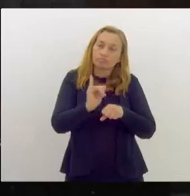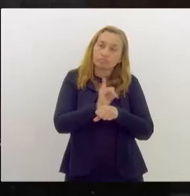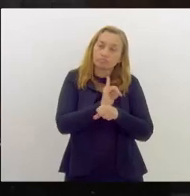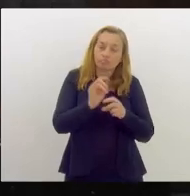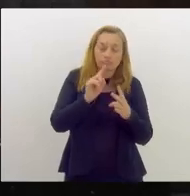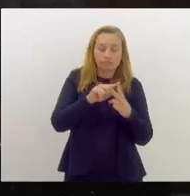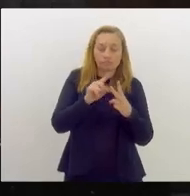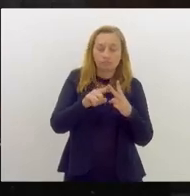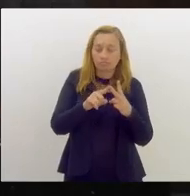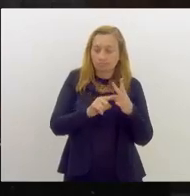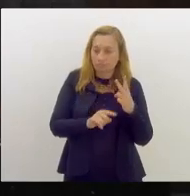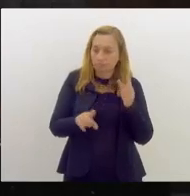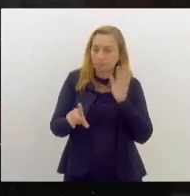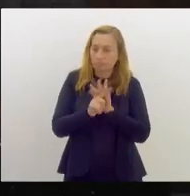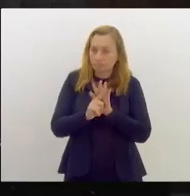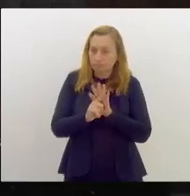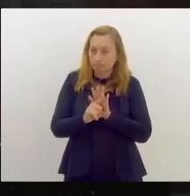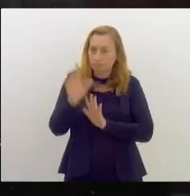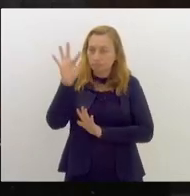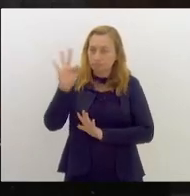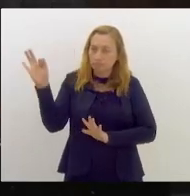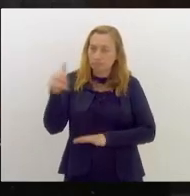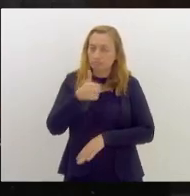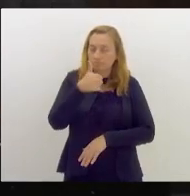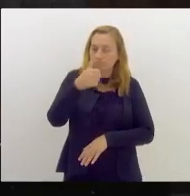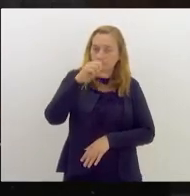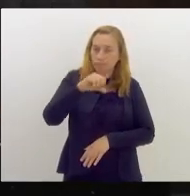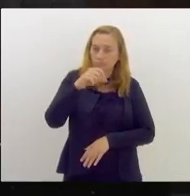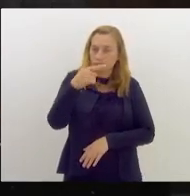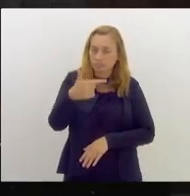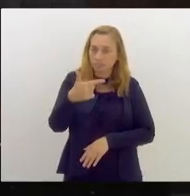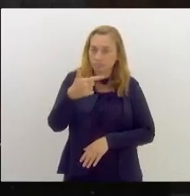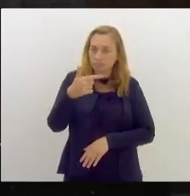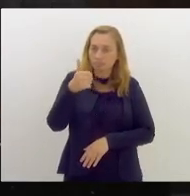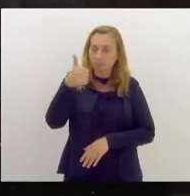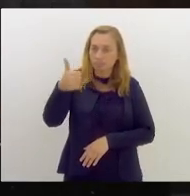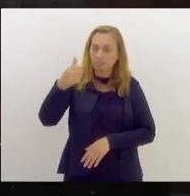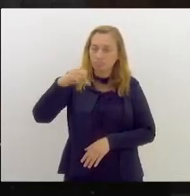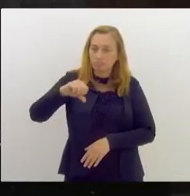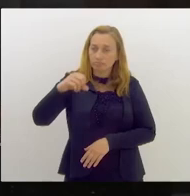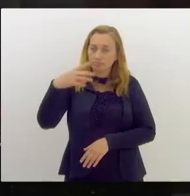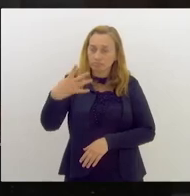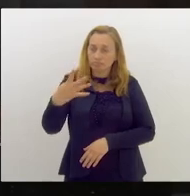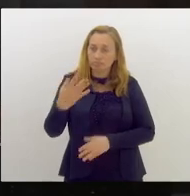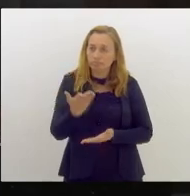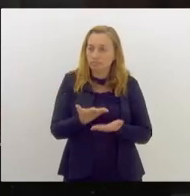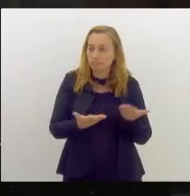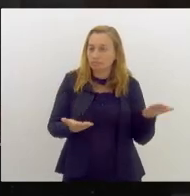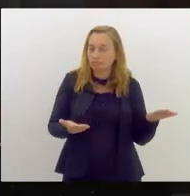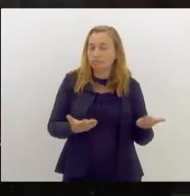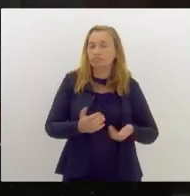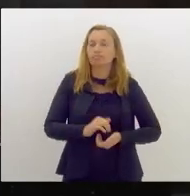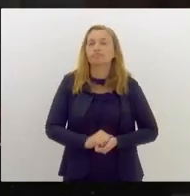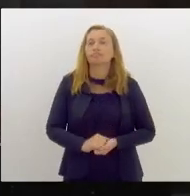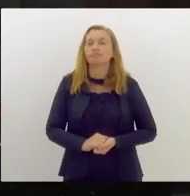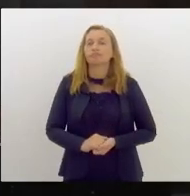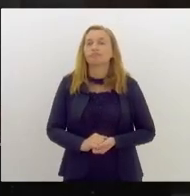leis complementares federais a 192 é 194 com as perdas